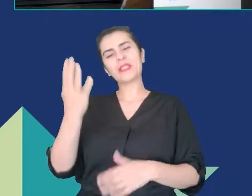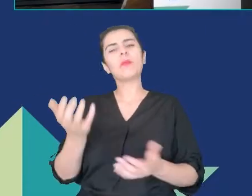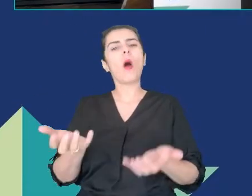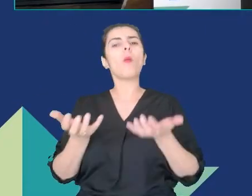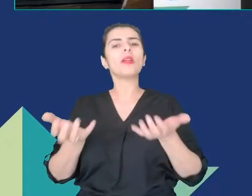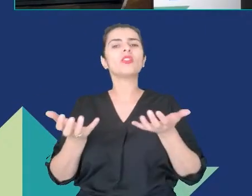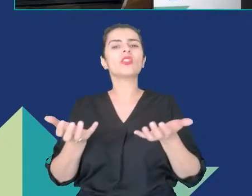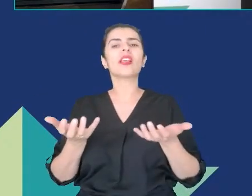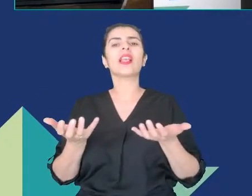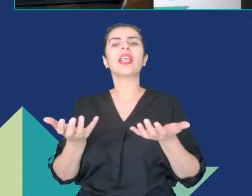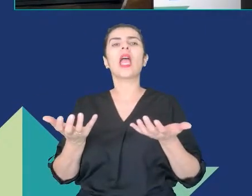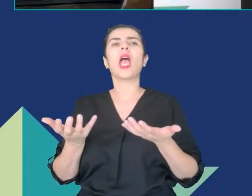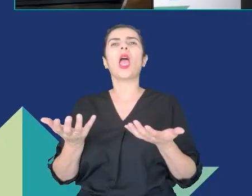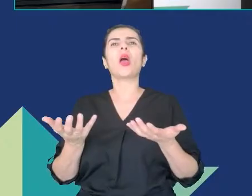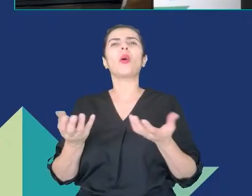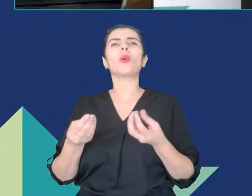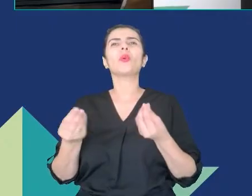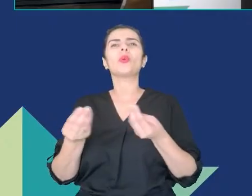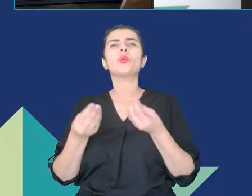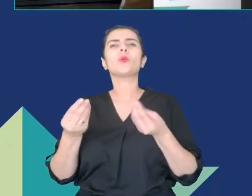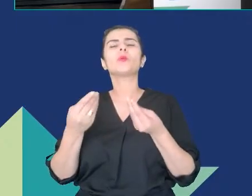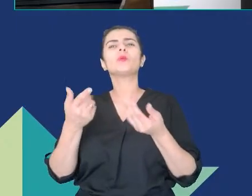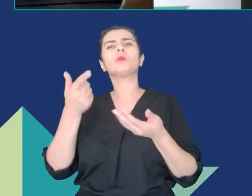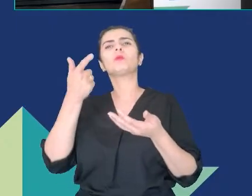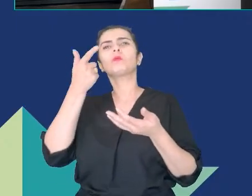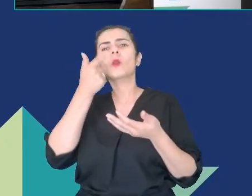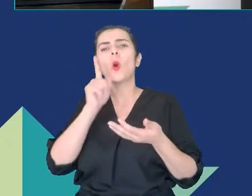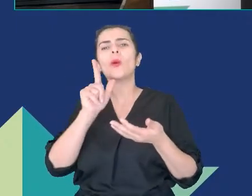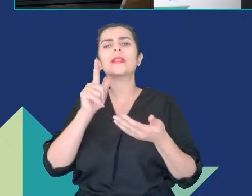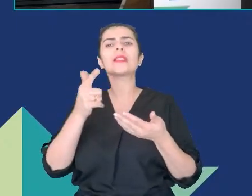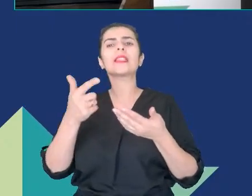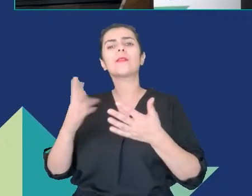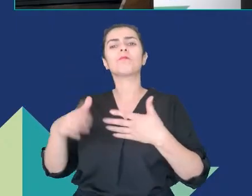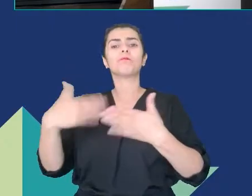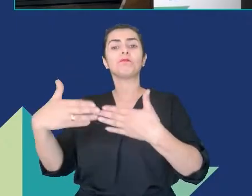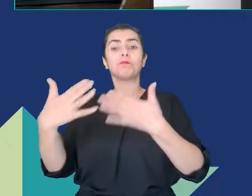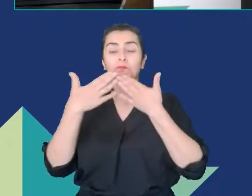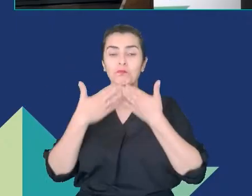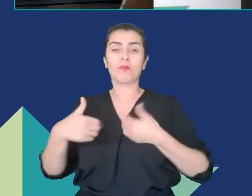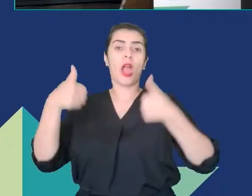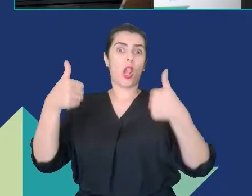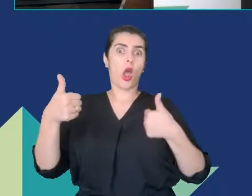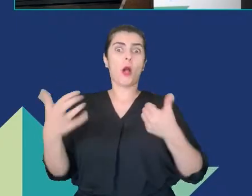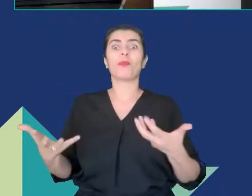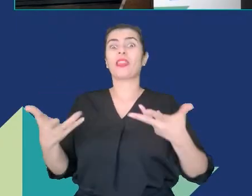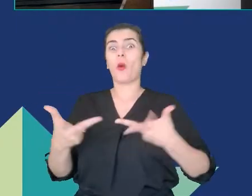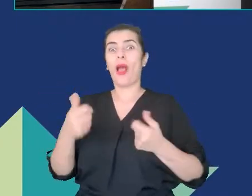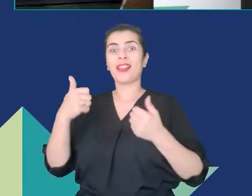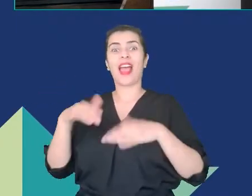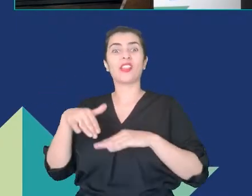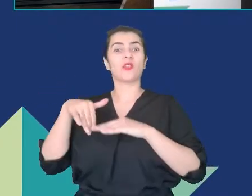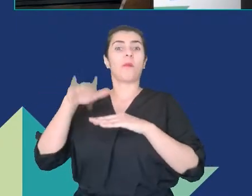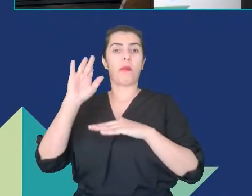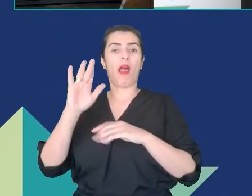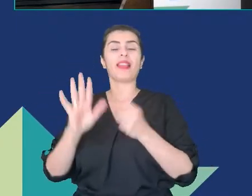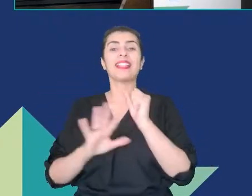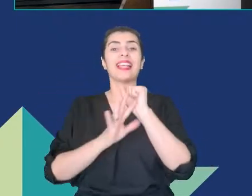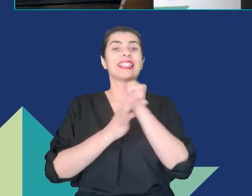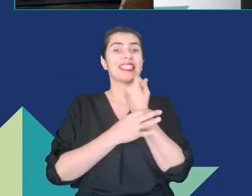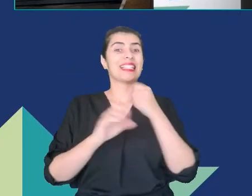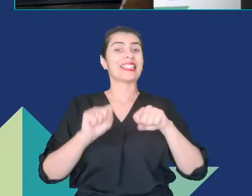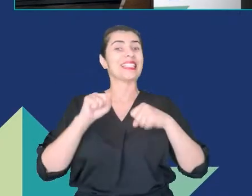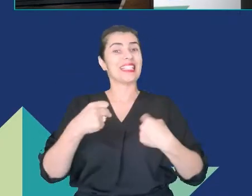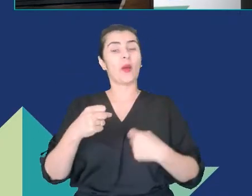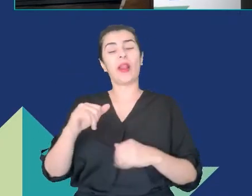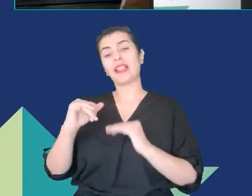chegar a operações mais eficientes, operações mais seguras, especialmente com o tratamento da umidade. Aqui